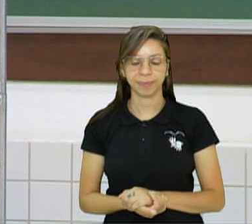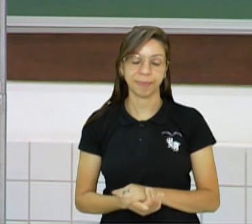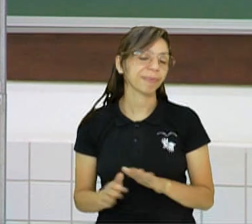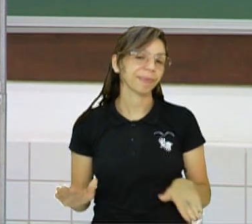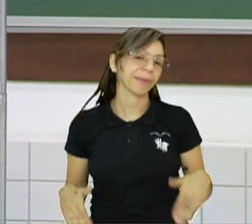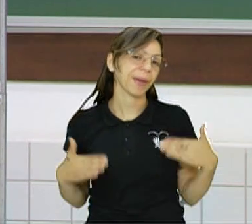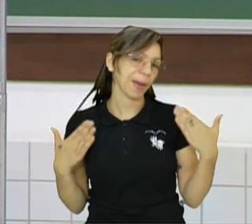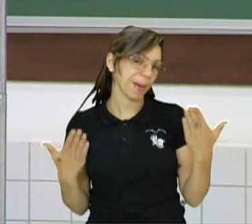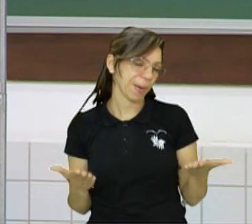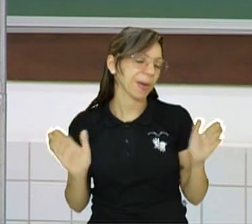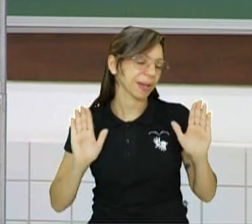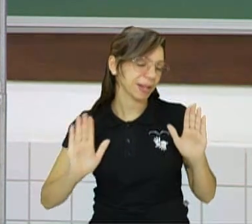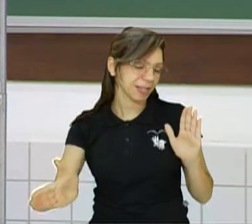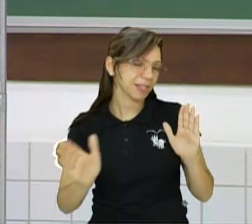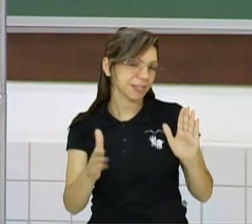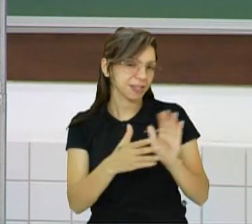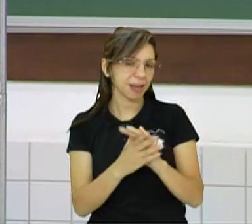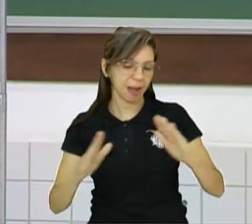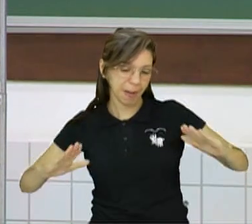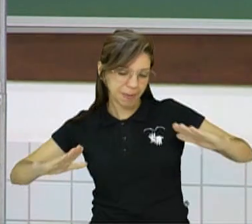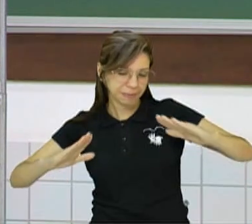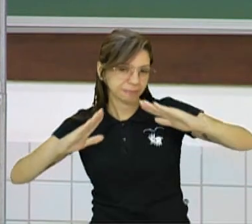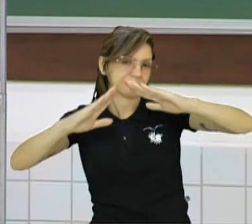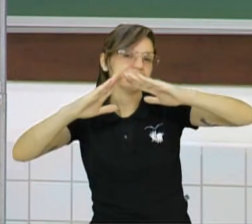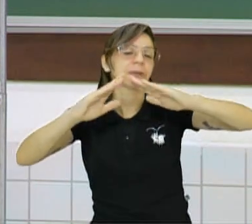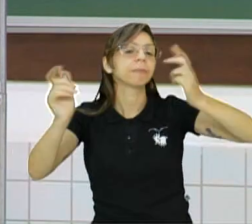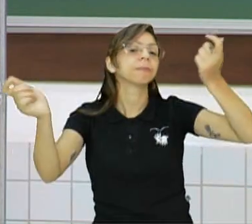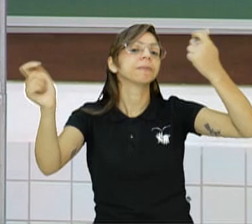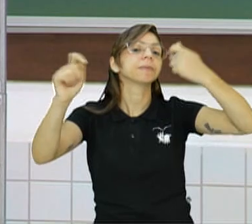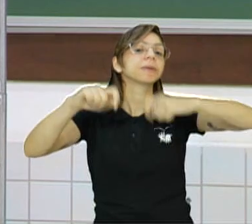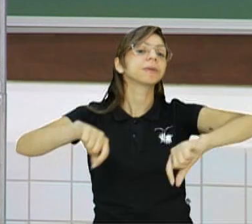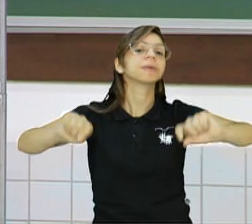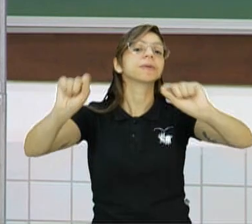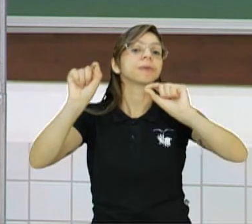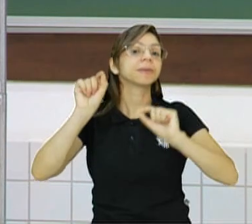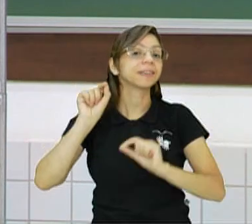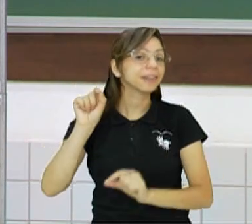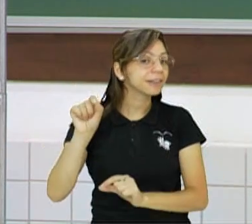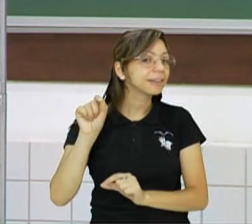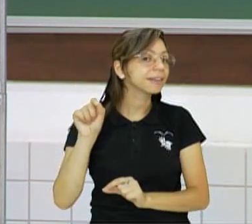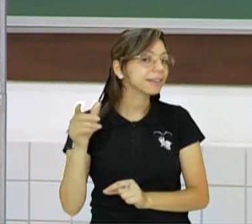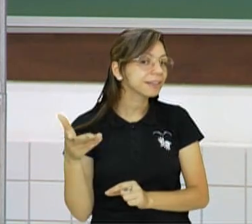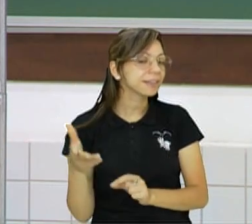E agora que os palitinhos estão inclinados, a gente precisa o quê que a prof falou?